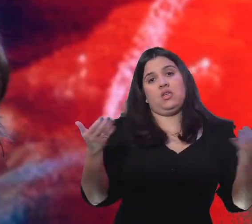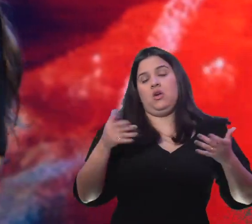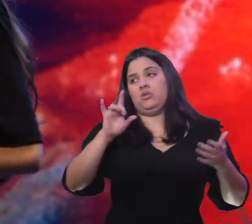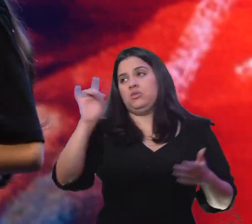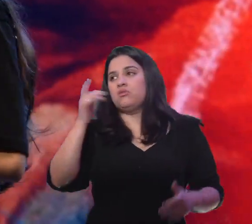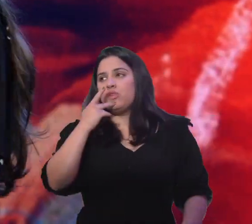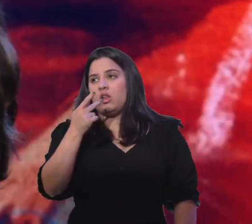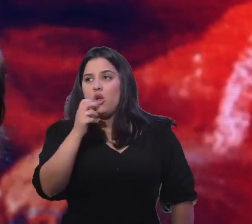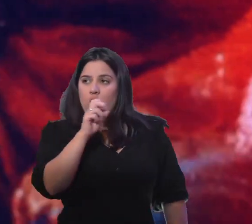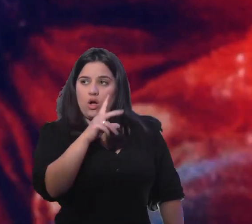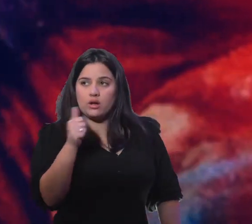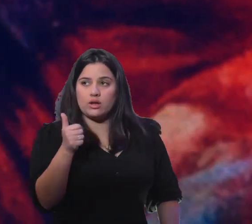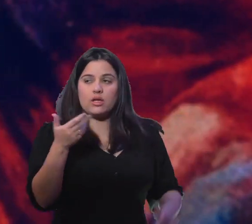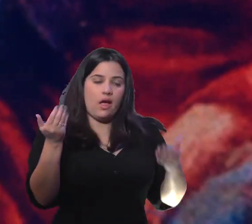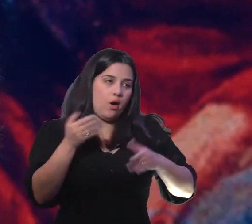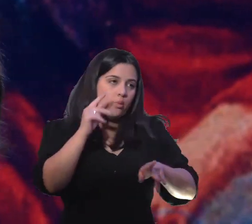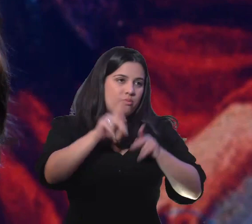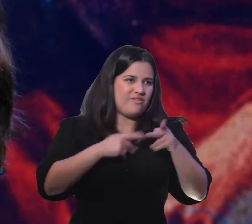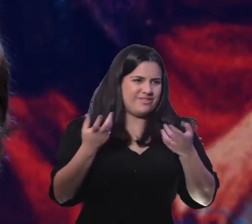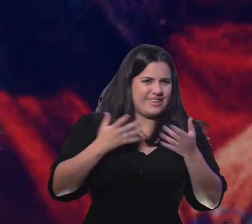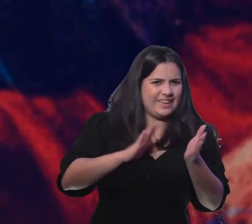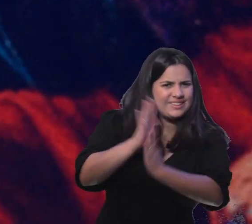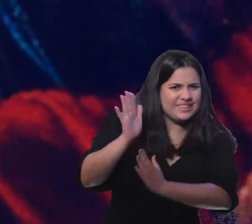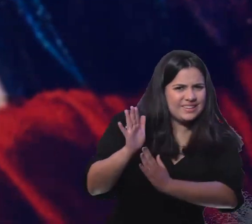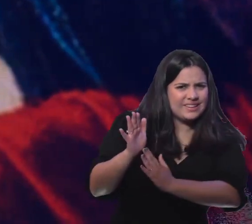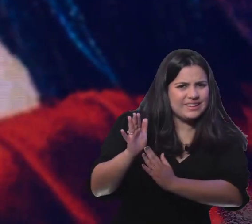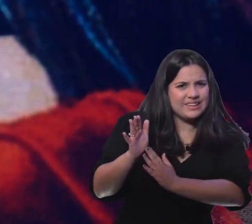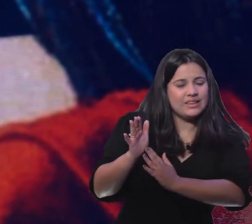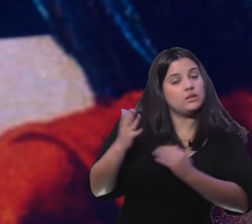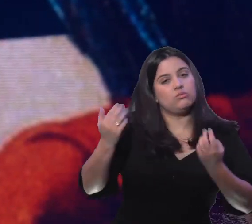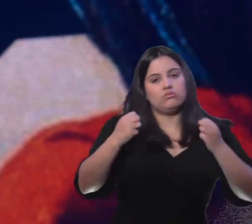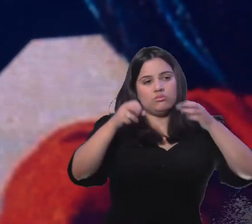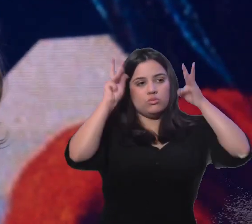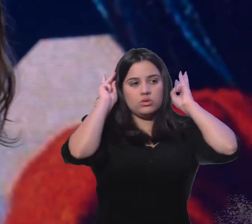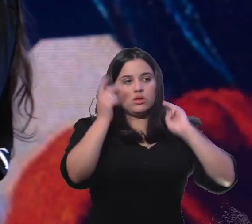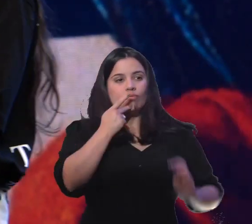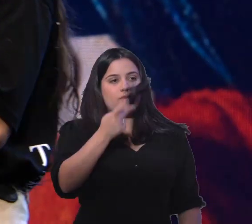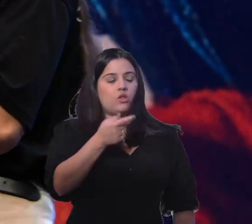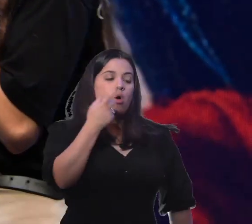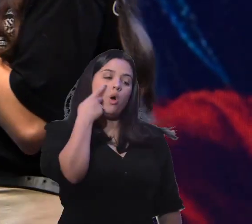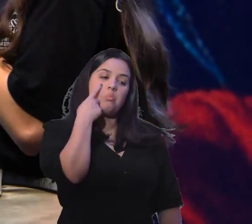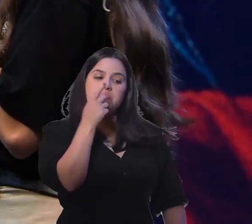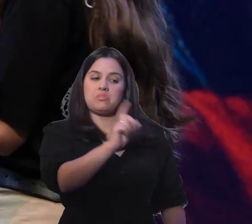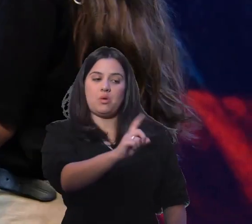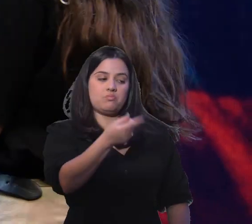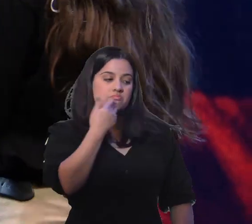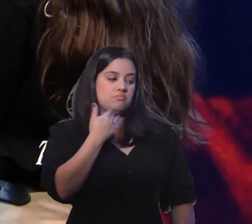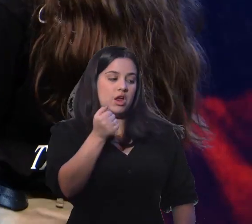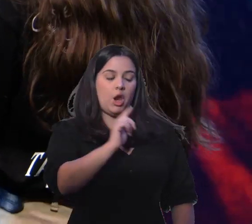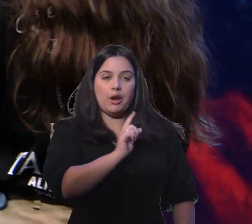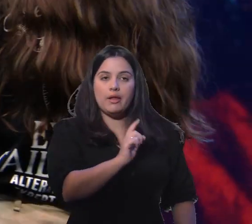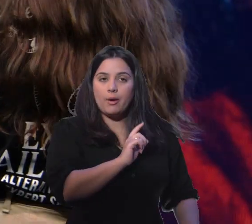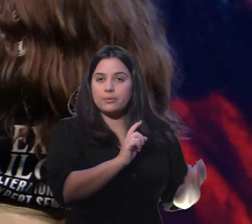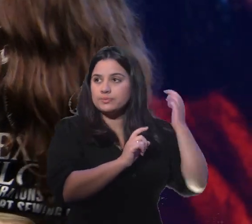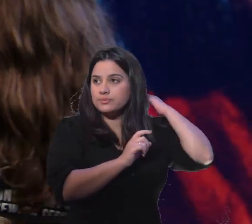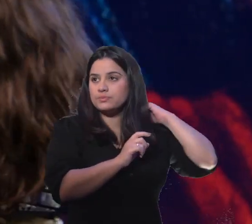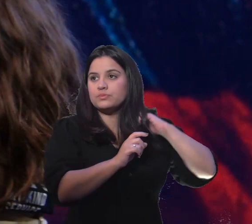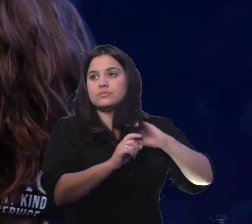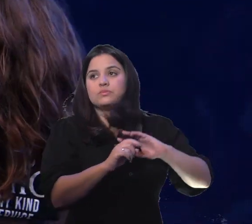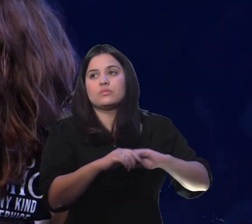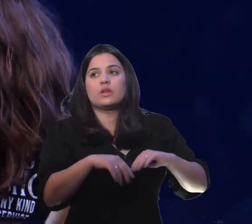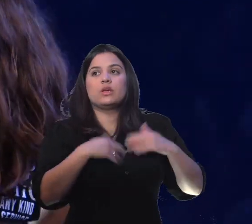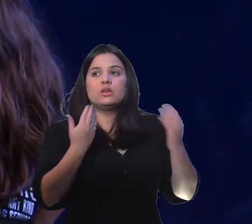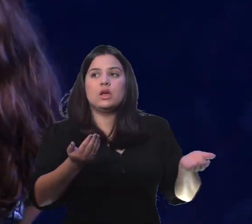irem, aí agora eles queriam ir. E ele falou, não vão, porque vocês serão derrotados. E foi o que aconteceu. E aí, para quem não sabe, depois a